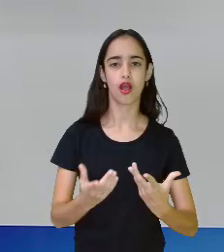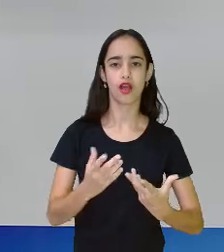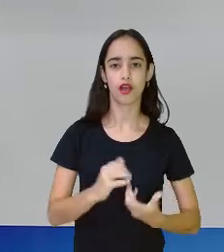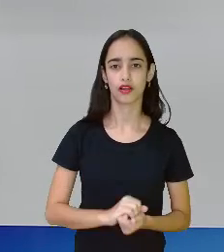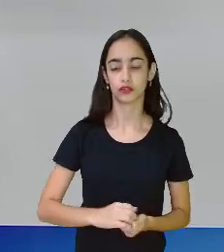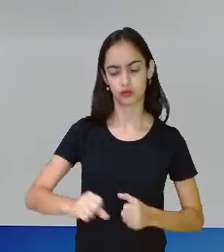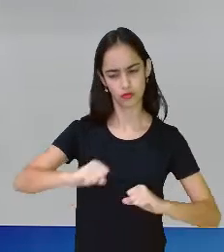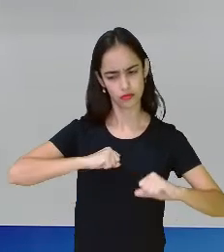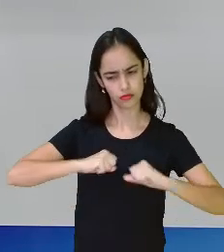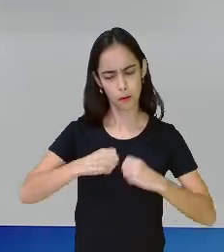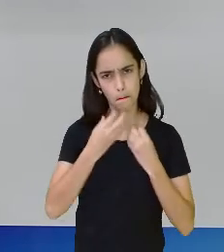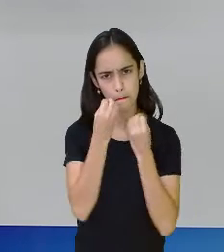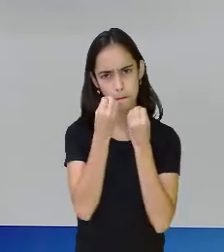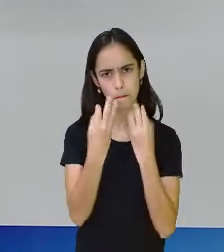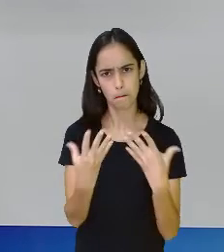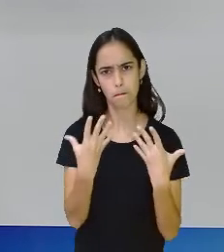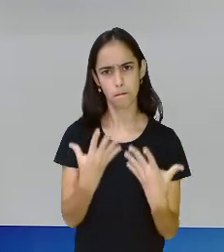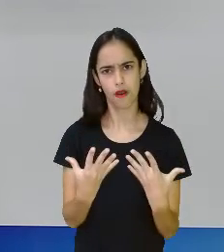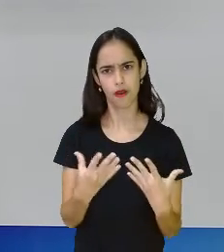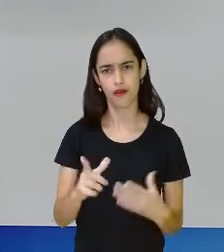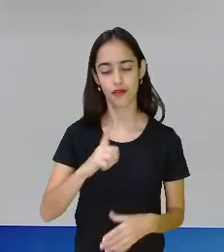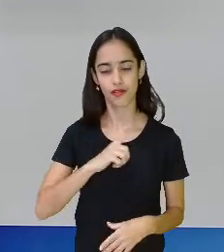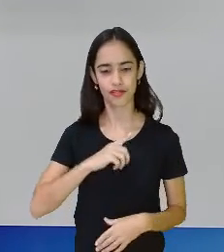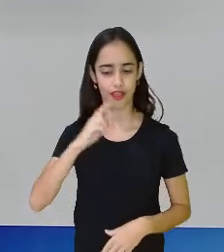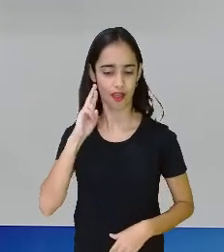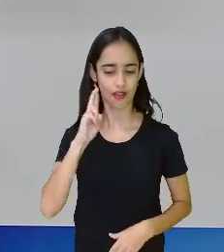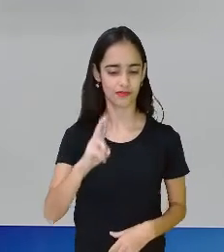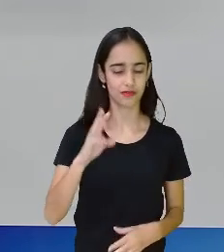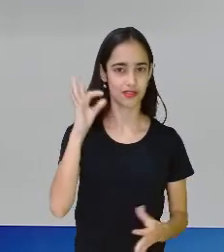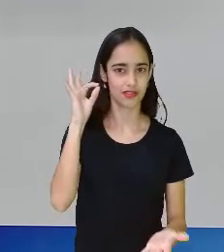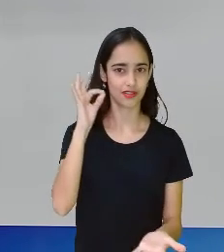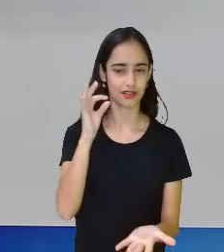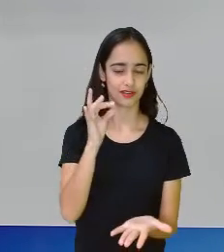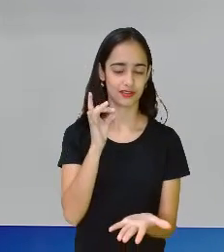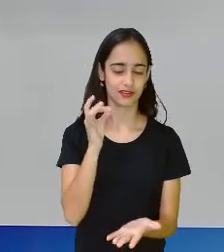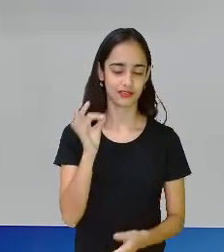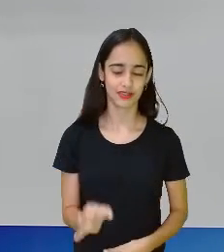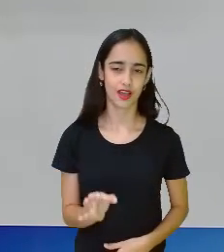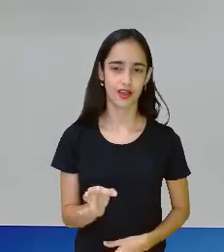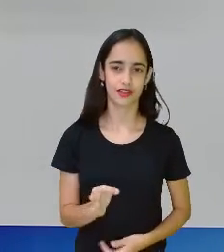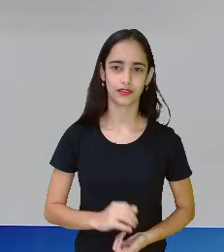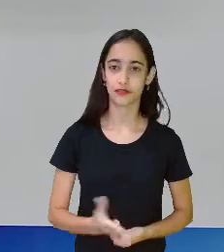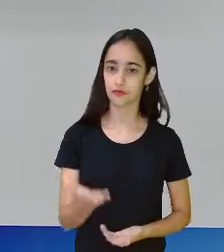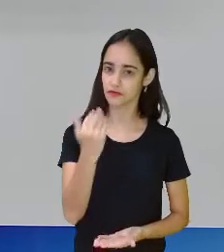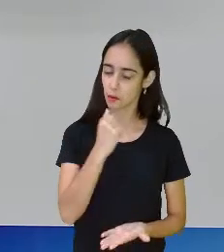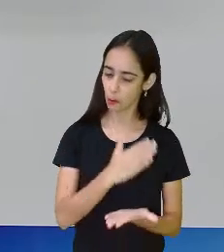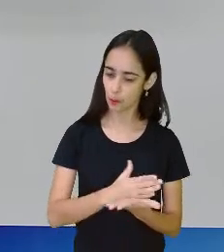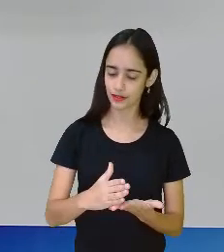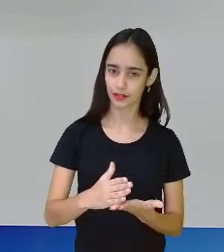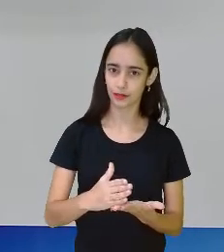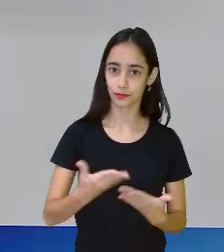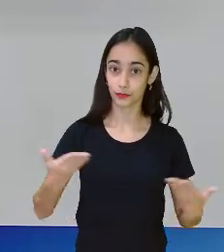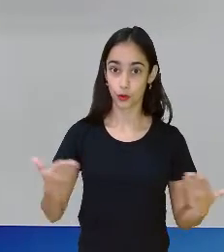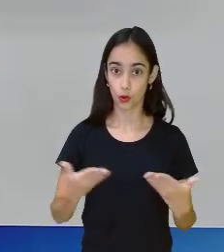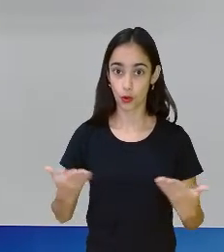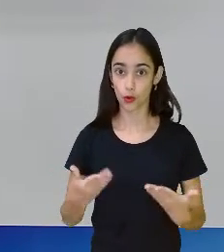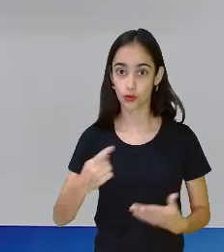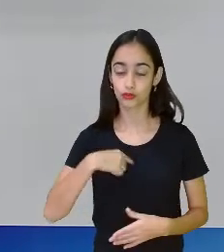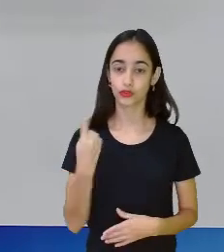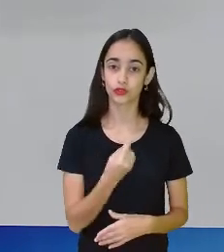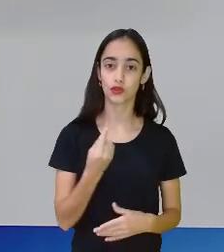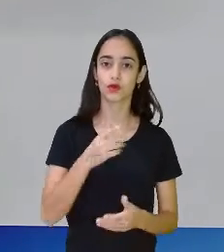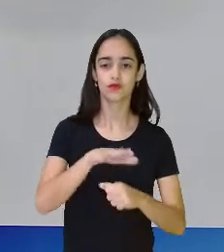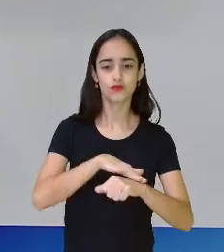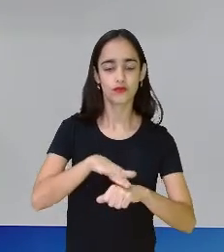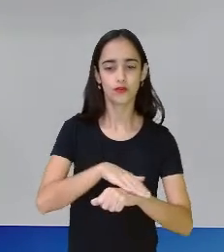né? Discussão, interpretação e resultado. Então, vamos começar. A gente vai falar hoje sobre